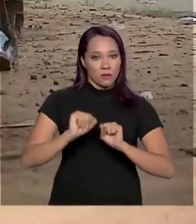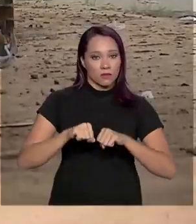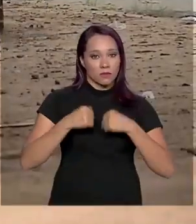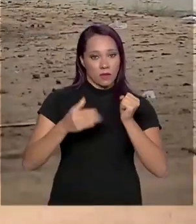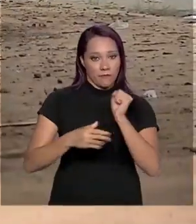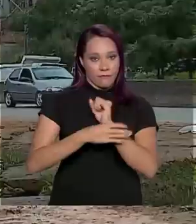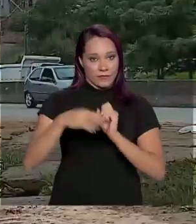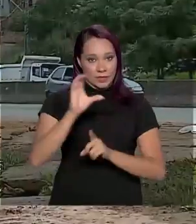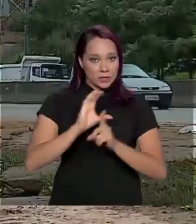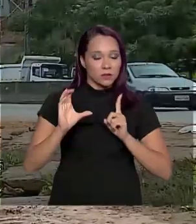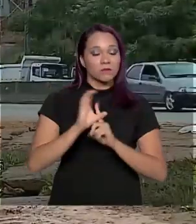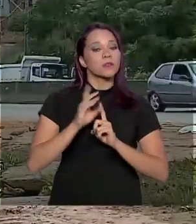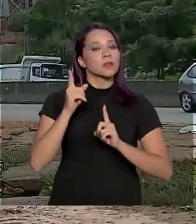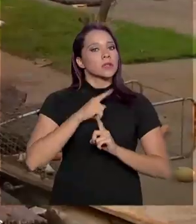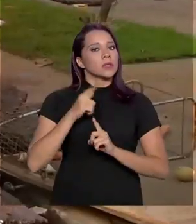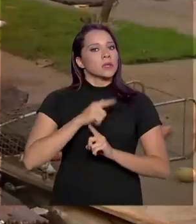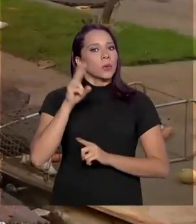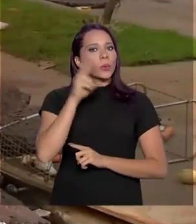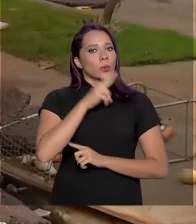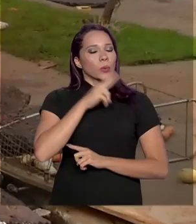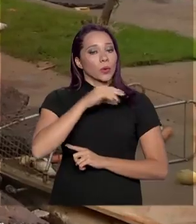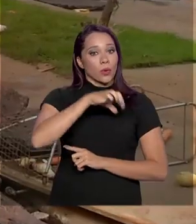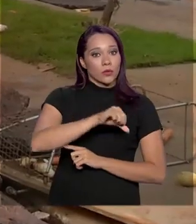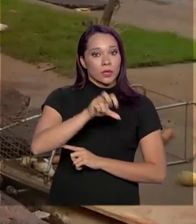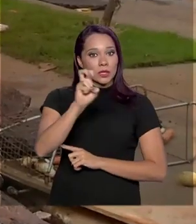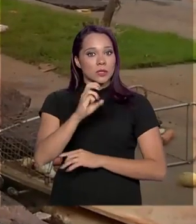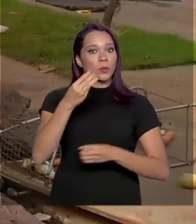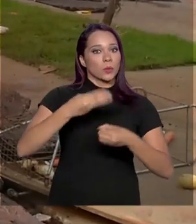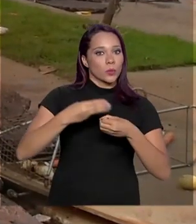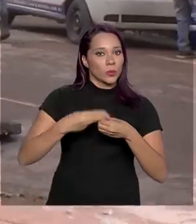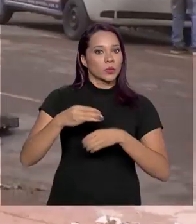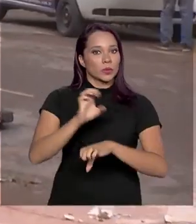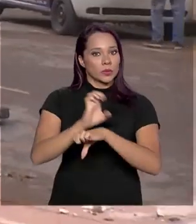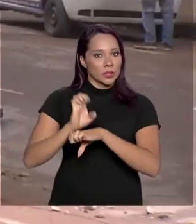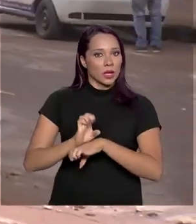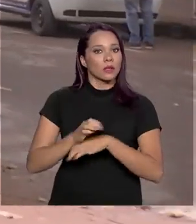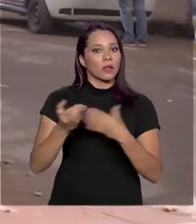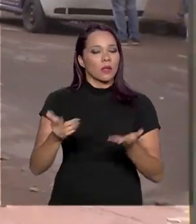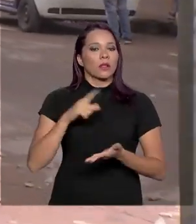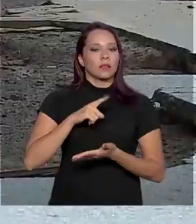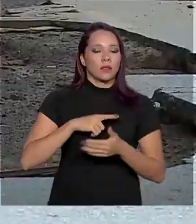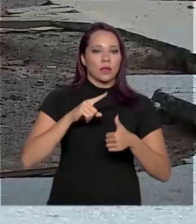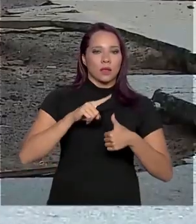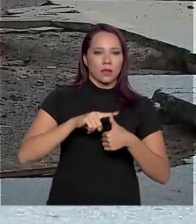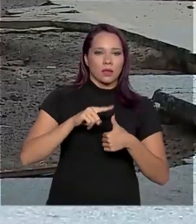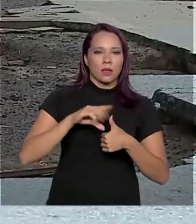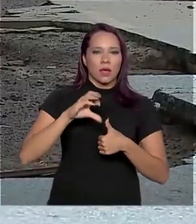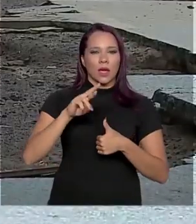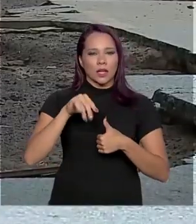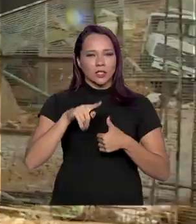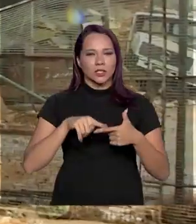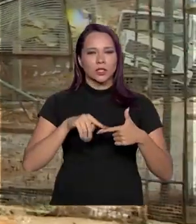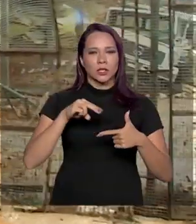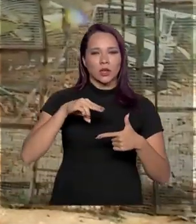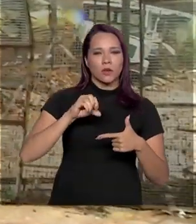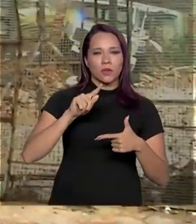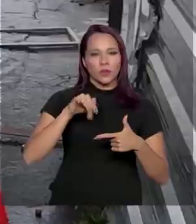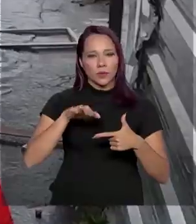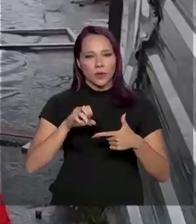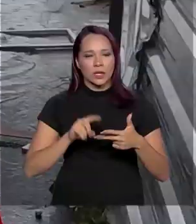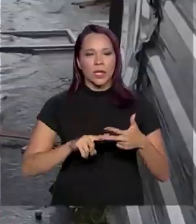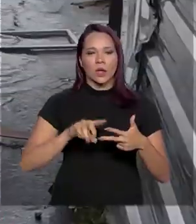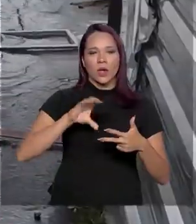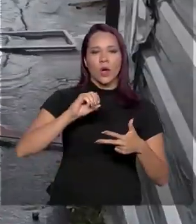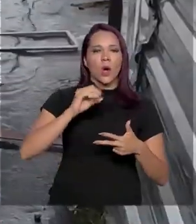reconheceu a situação de emergência em 95 municípios do estado. Entre eles, Caratinga, Governador Valadares, Ouro Preto,